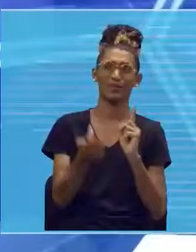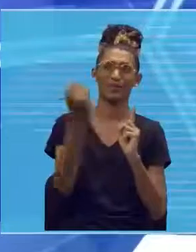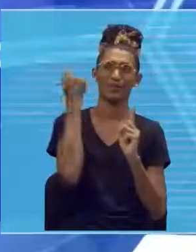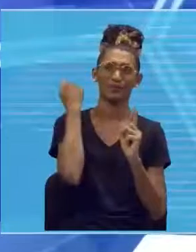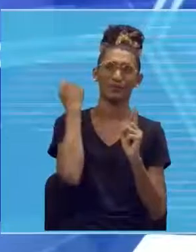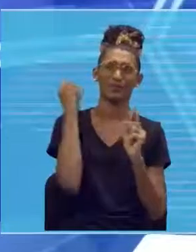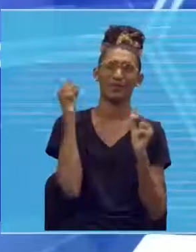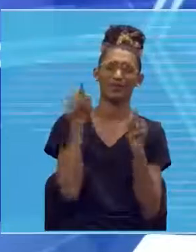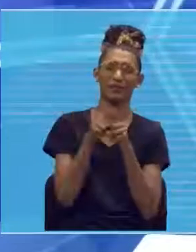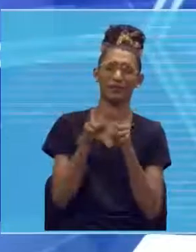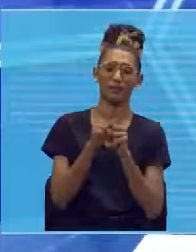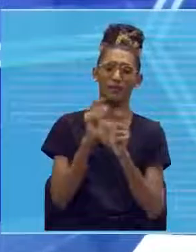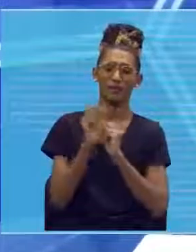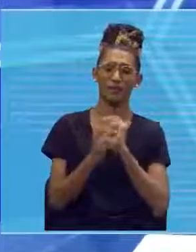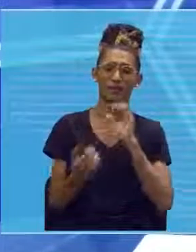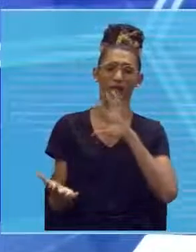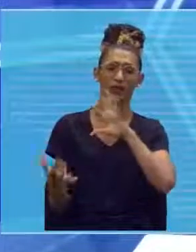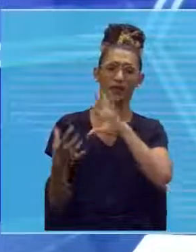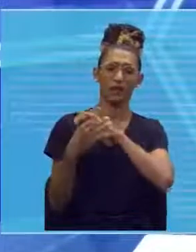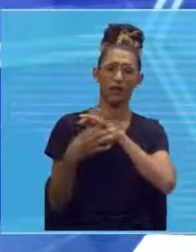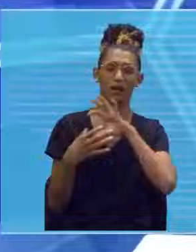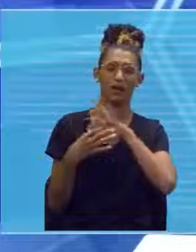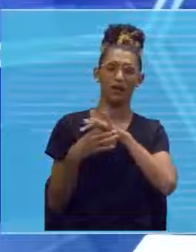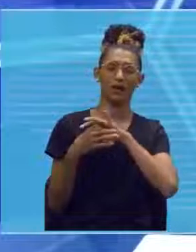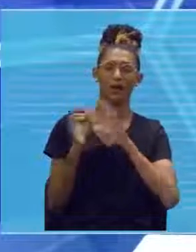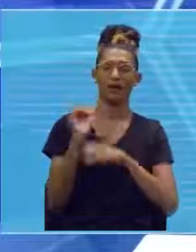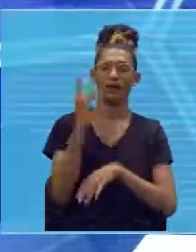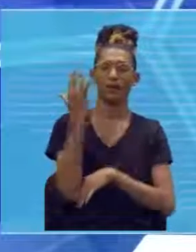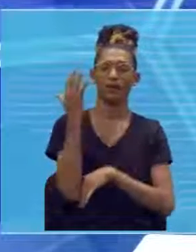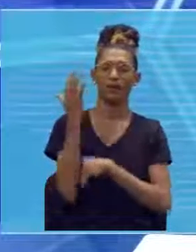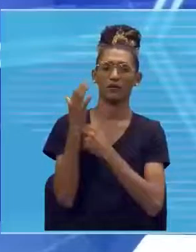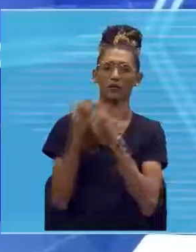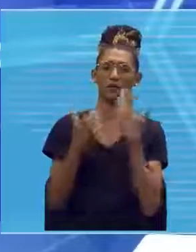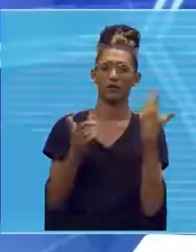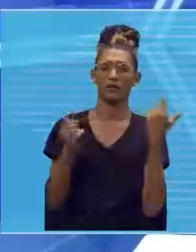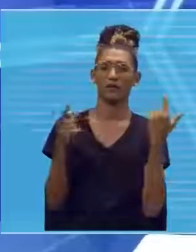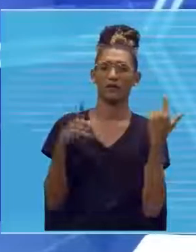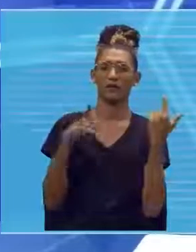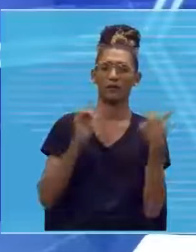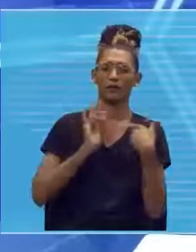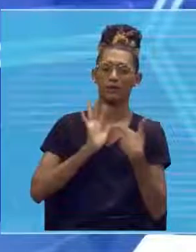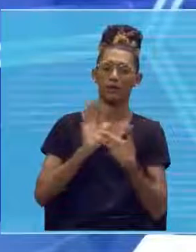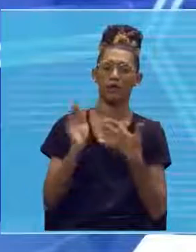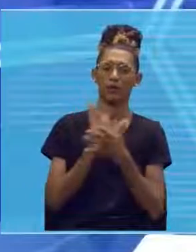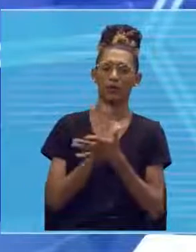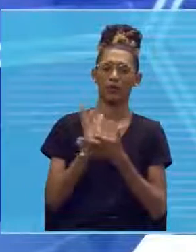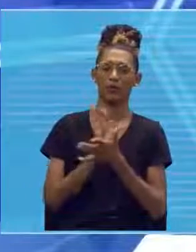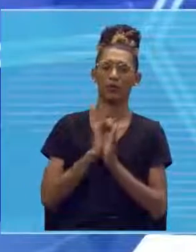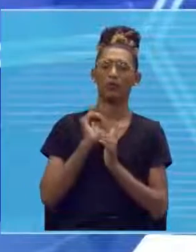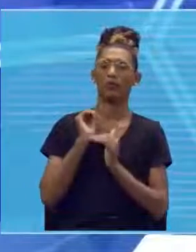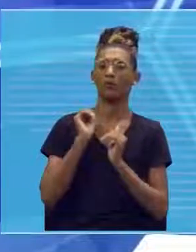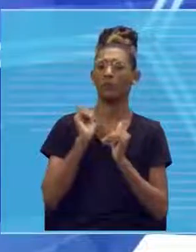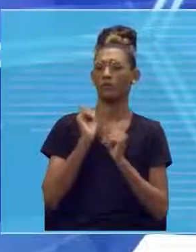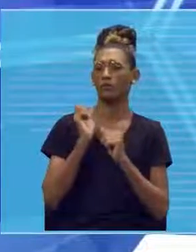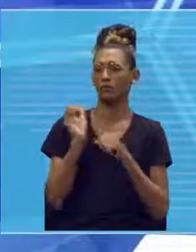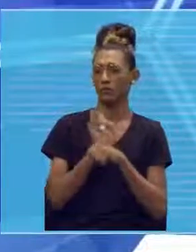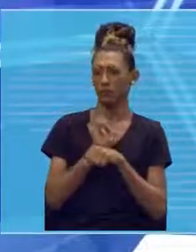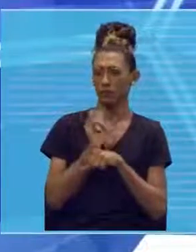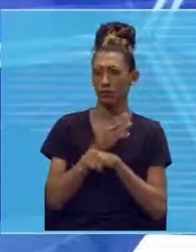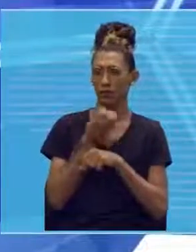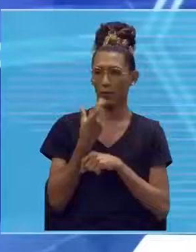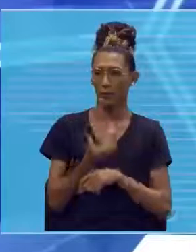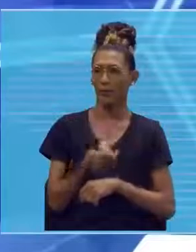também estão muito ligadas conectadas com a natureza e que trouxeram muitas Tecnologias para o nosso país a gente